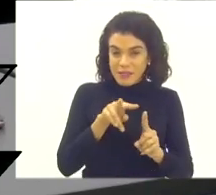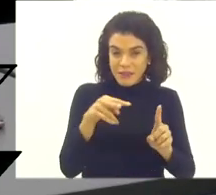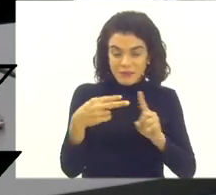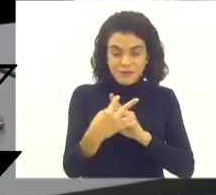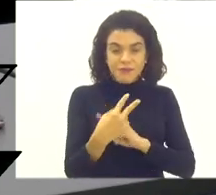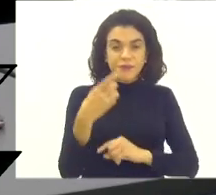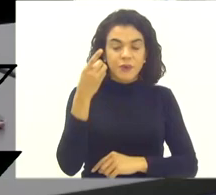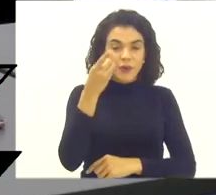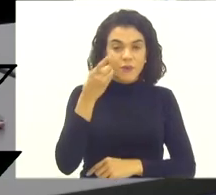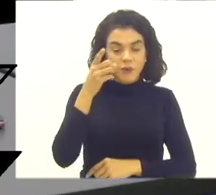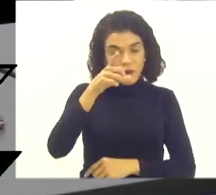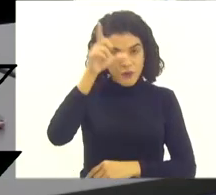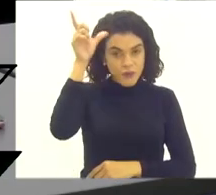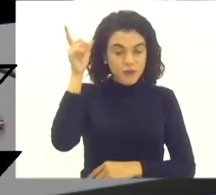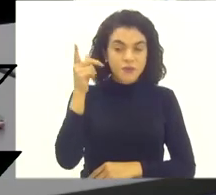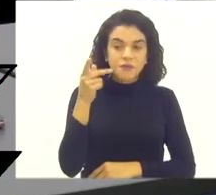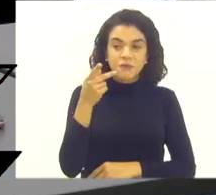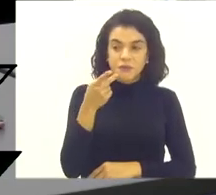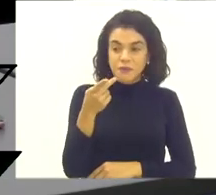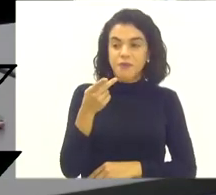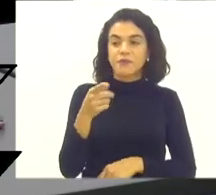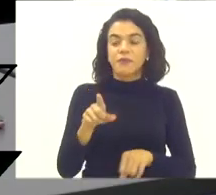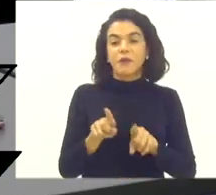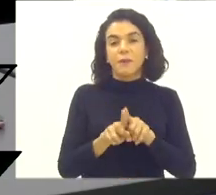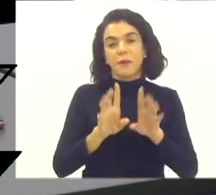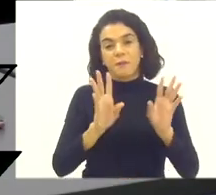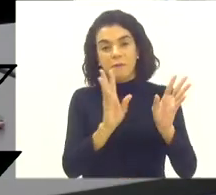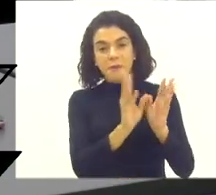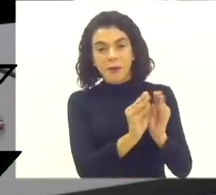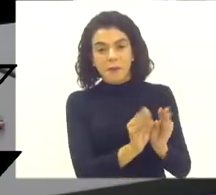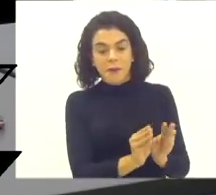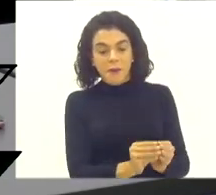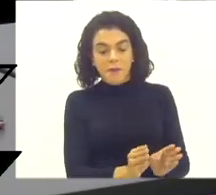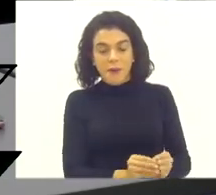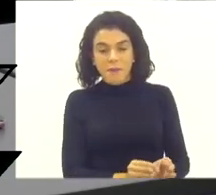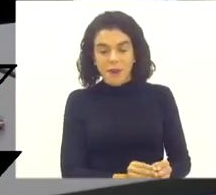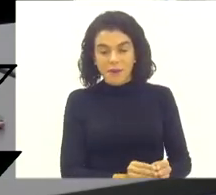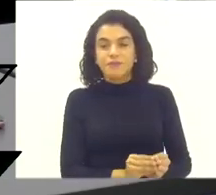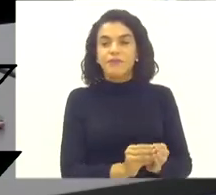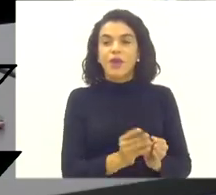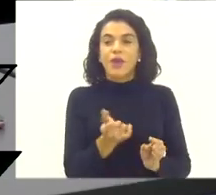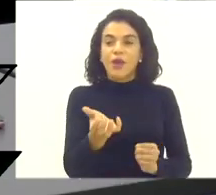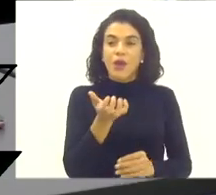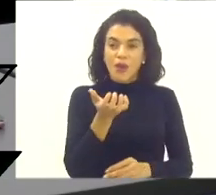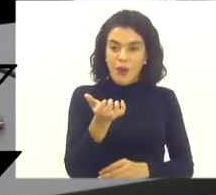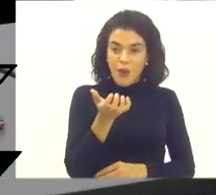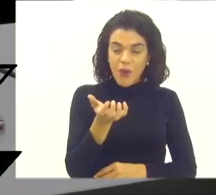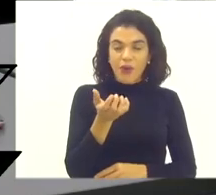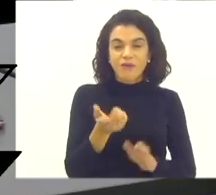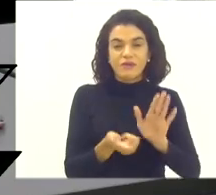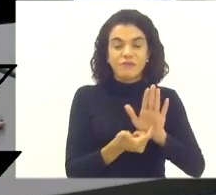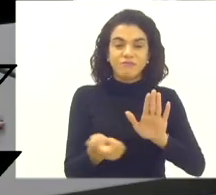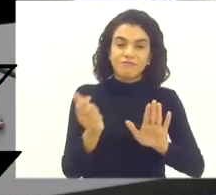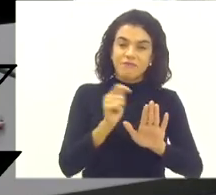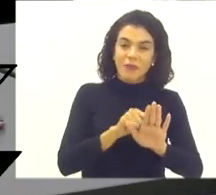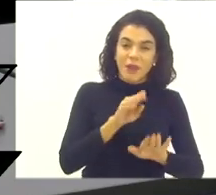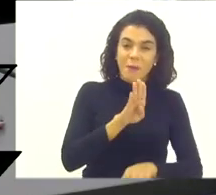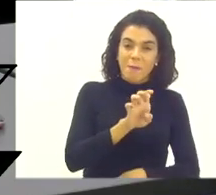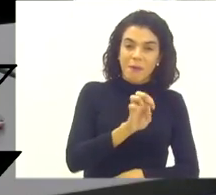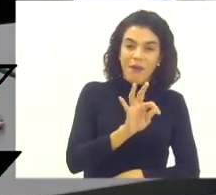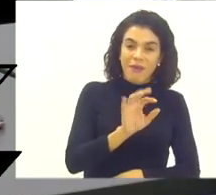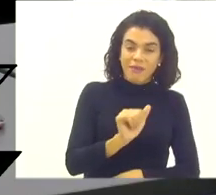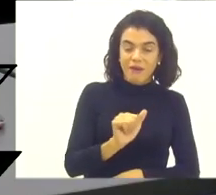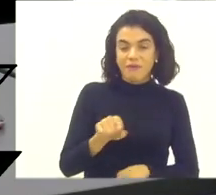do deputado Luiz Paulo da gente exemplificar os processos também eu queria fazer uma antítese entre a Beta e